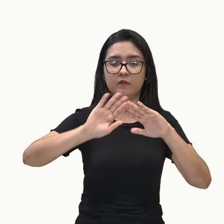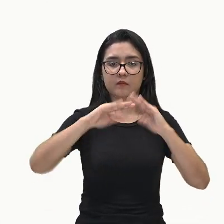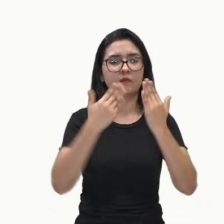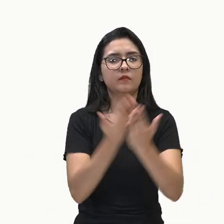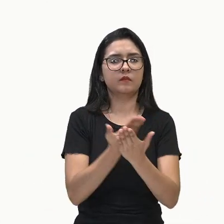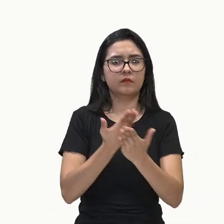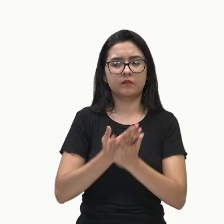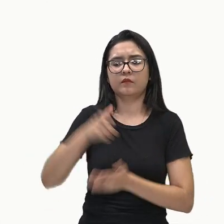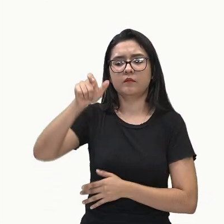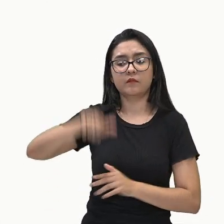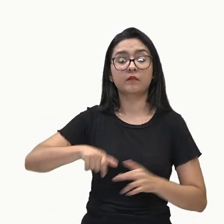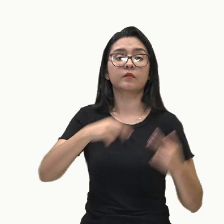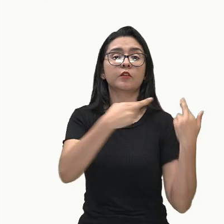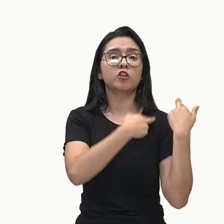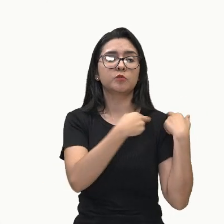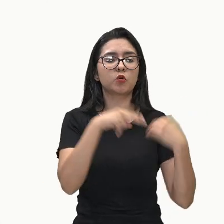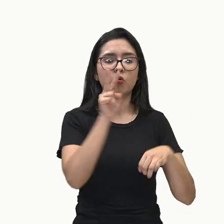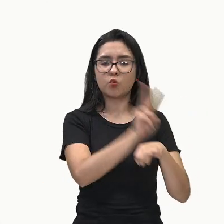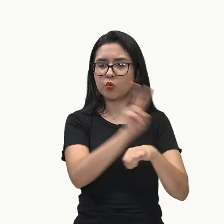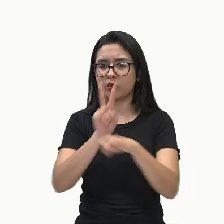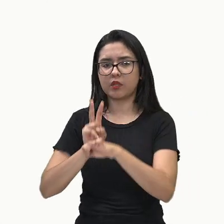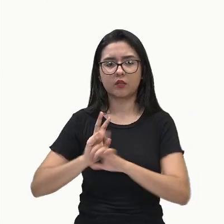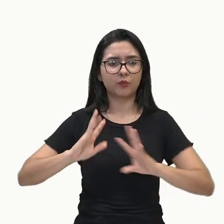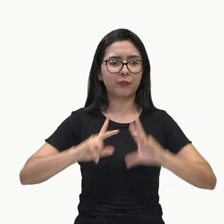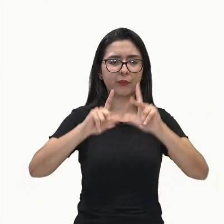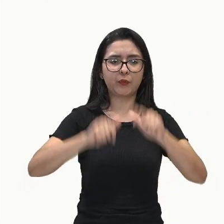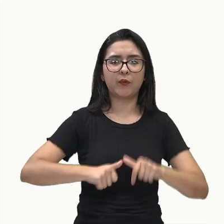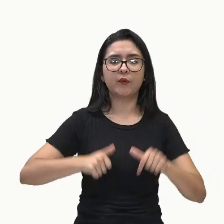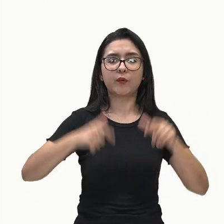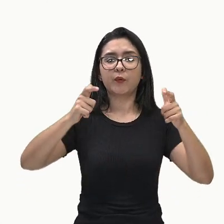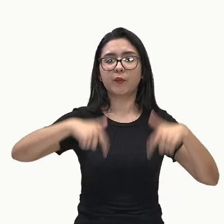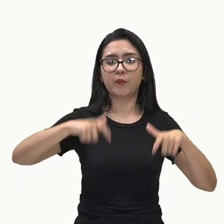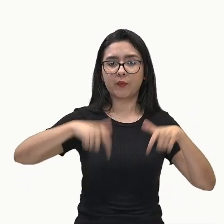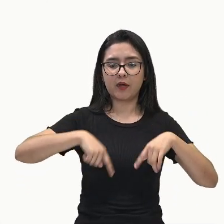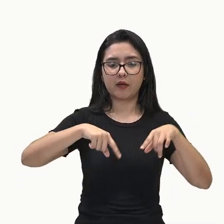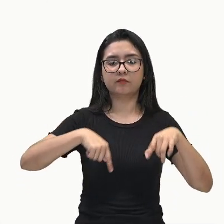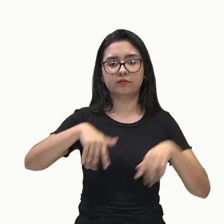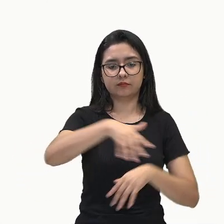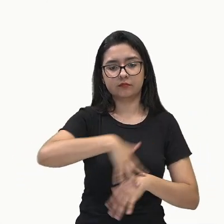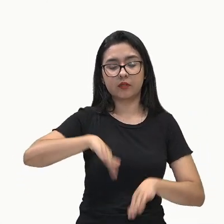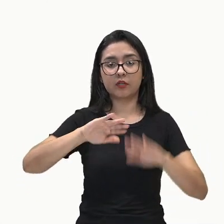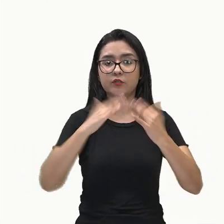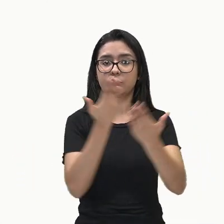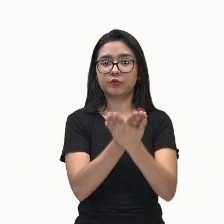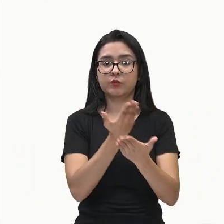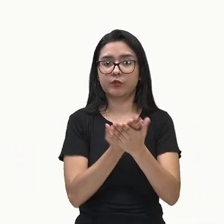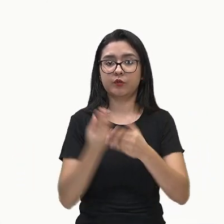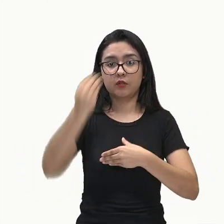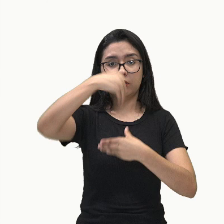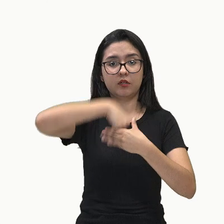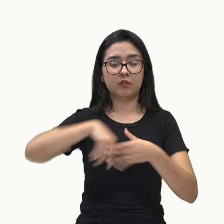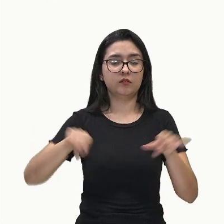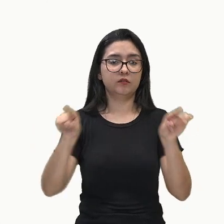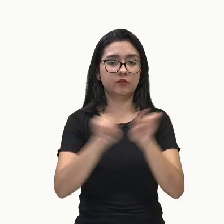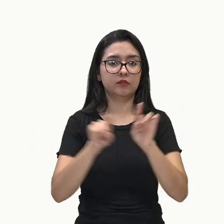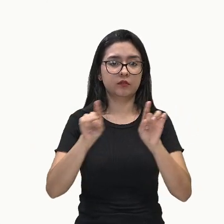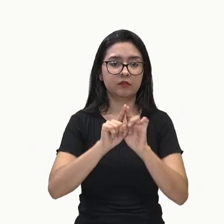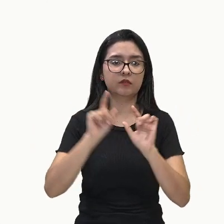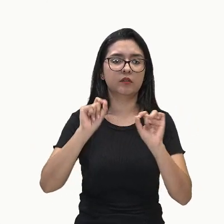aquela pessoa que vai cuidar de todo aquele ambiente escolar, né? O desenvolvimento